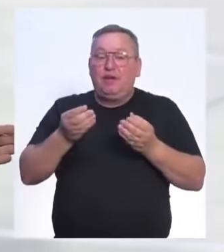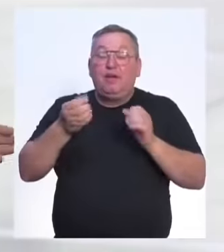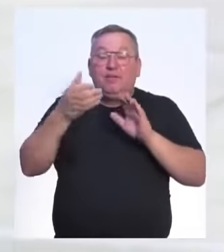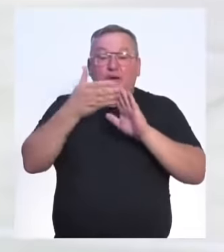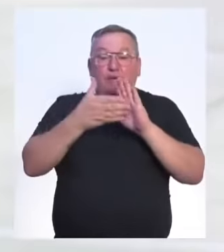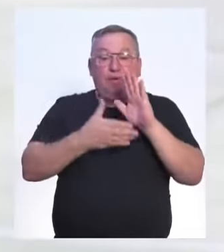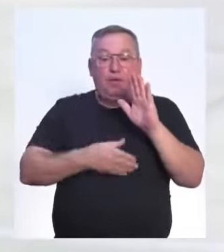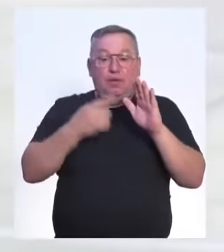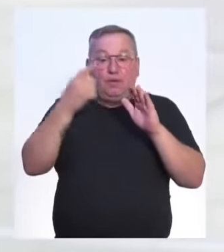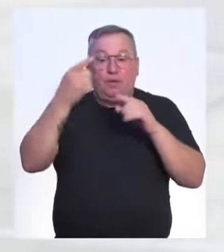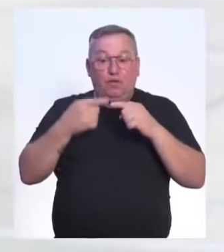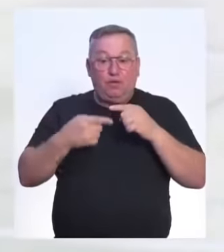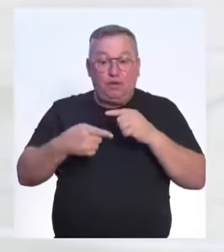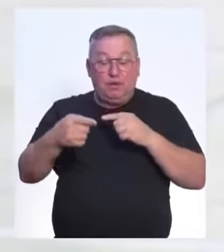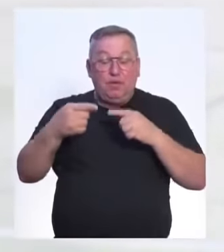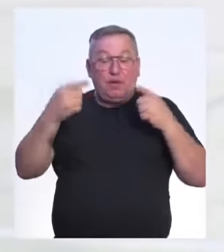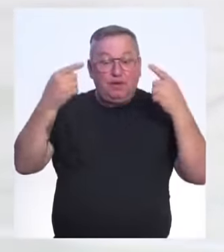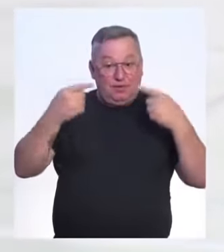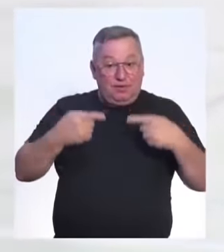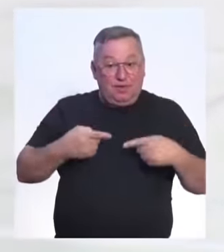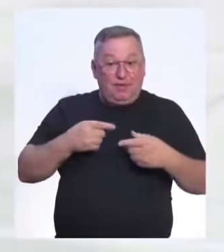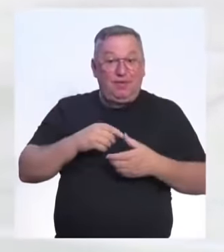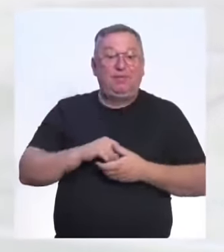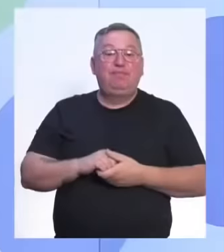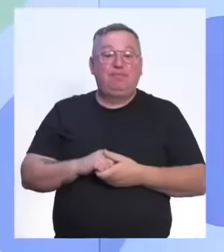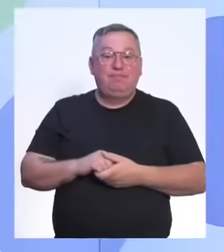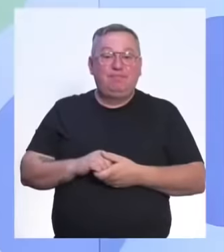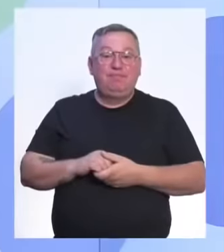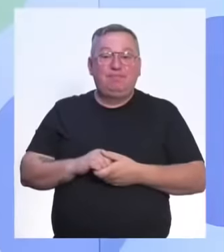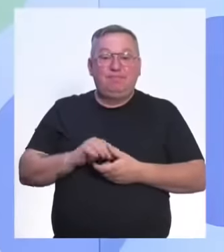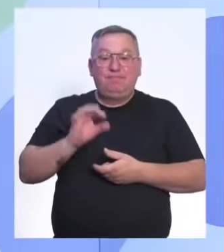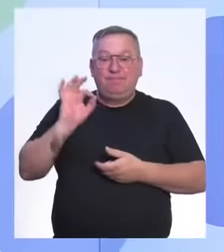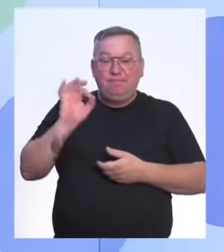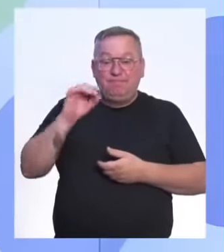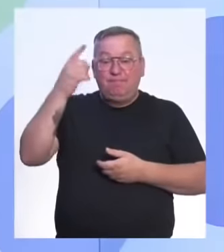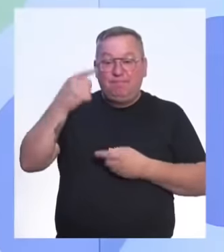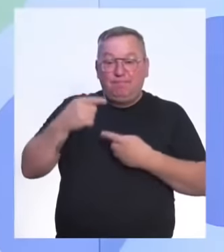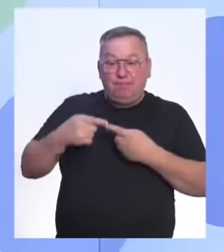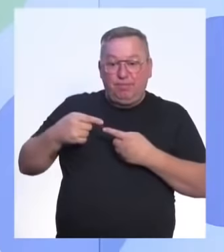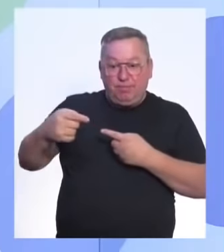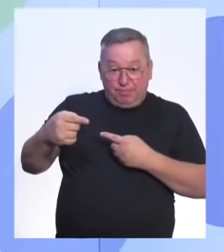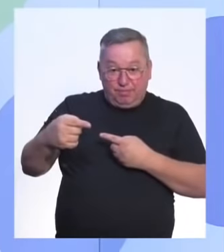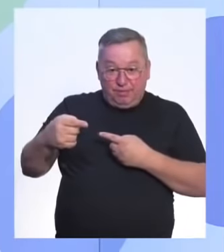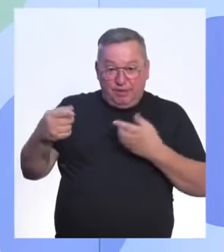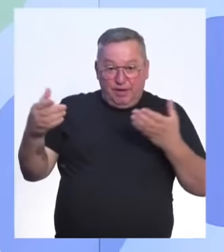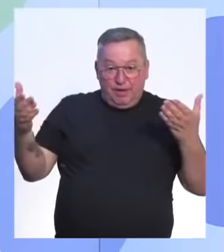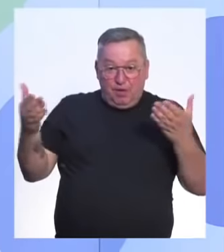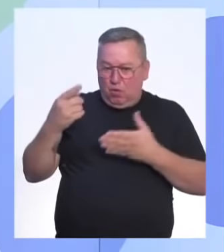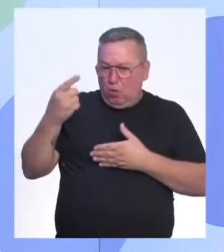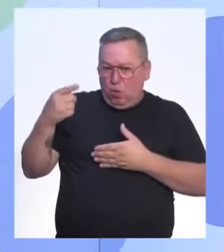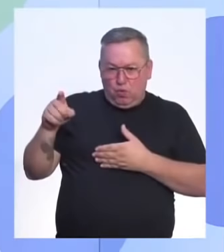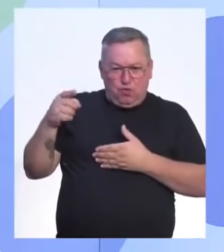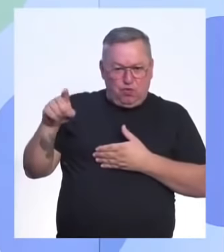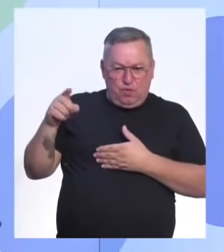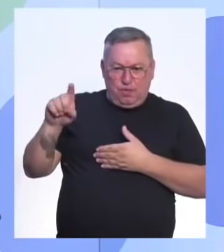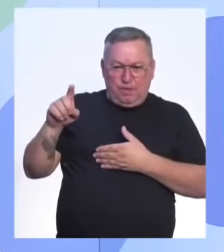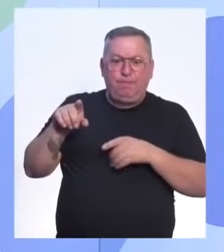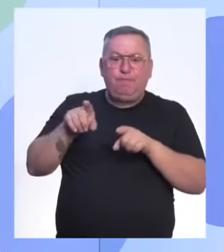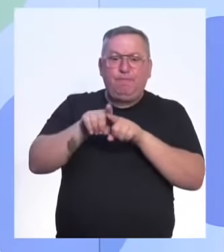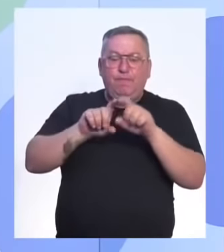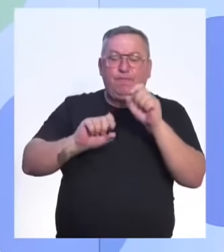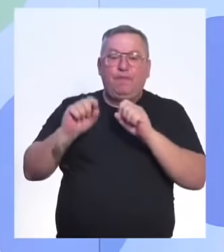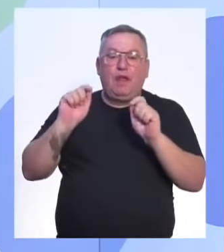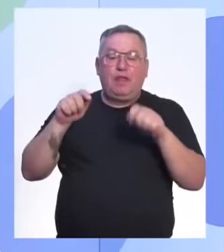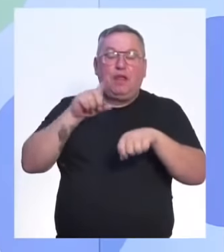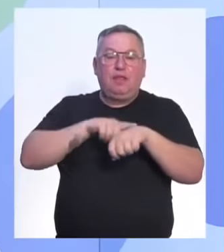nessa última semana aqui do desafio, né, Jonas? Isso, essa última semana aí, né? Então, quem está participando, ainda dá